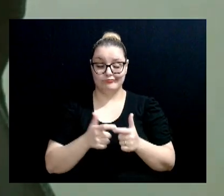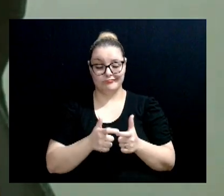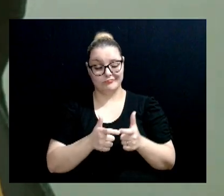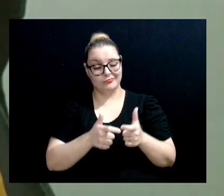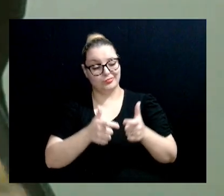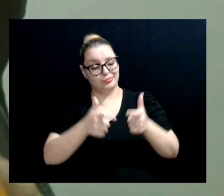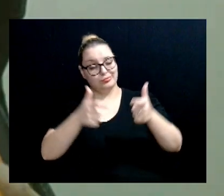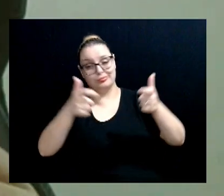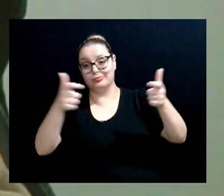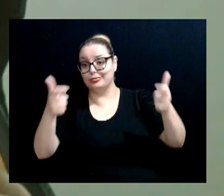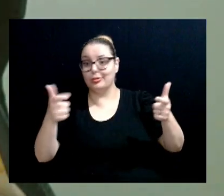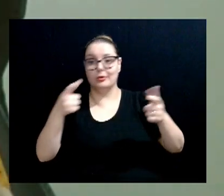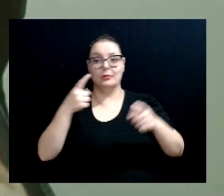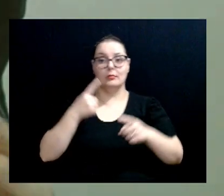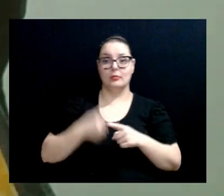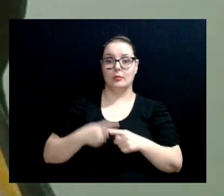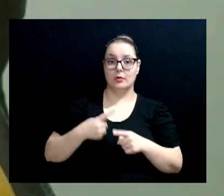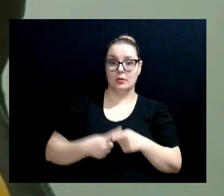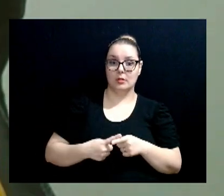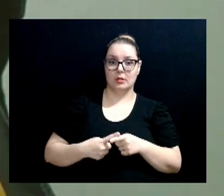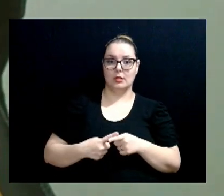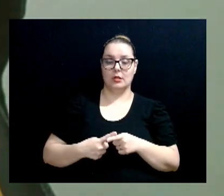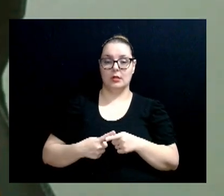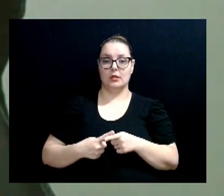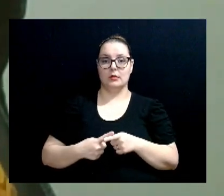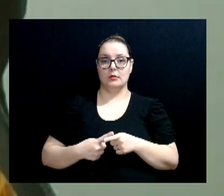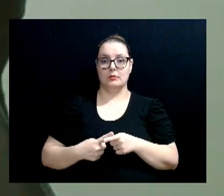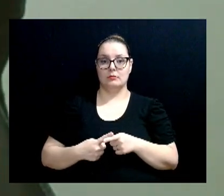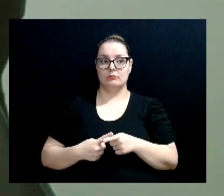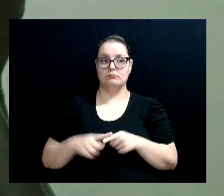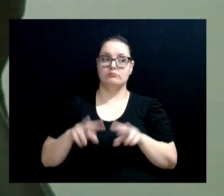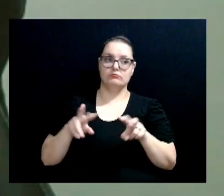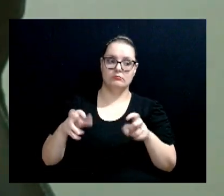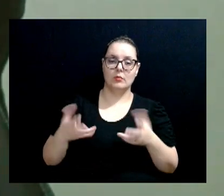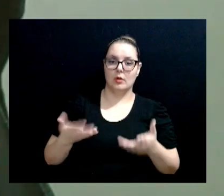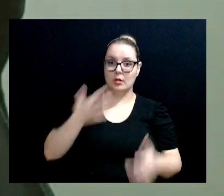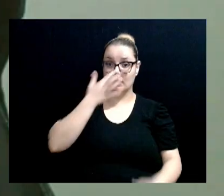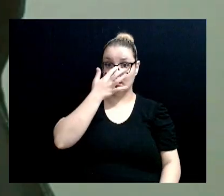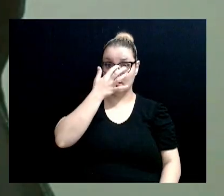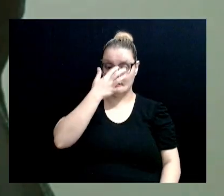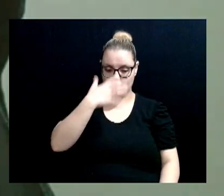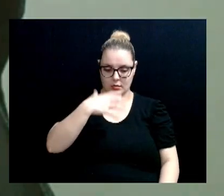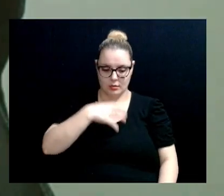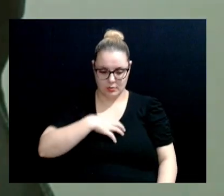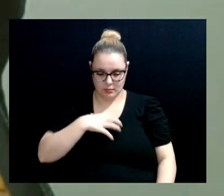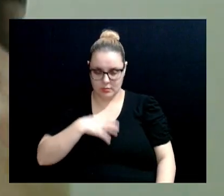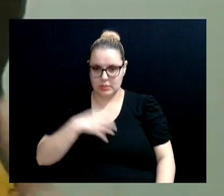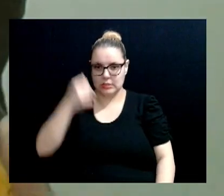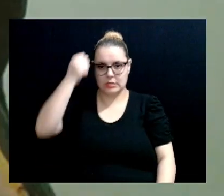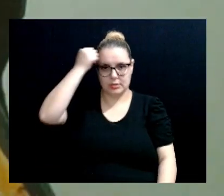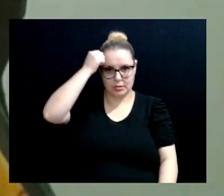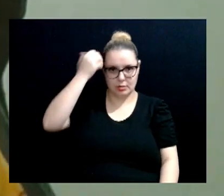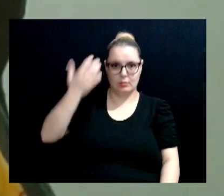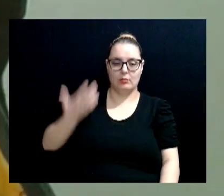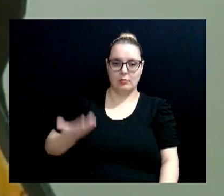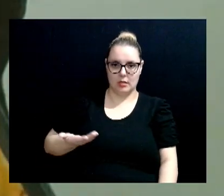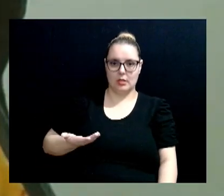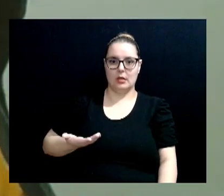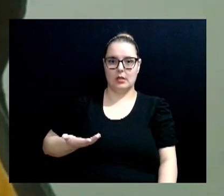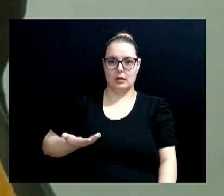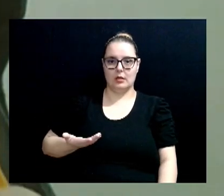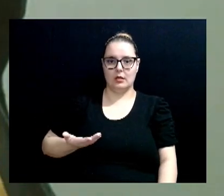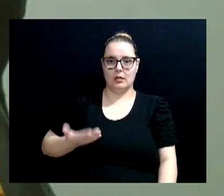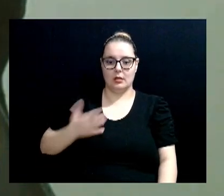Porque além dessa questão de eu me sentir culpada em relação à minha